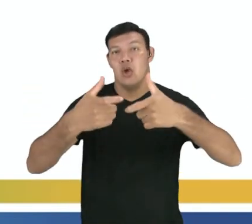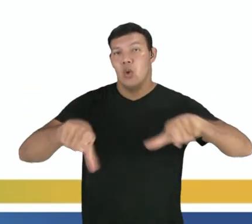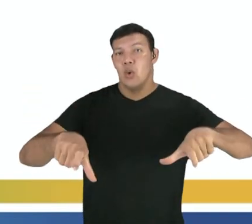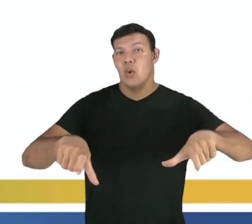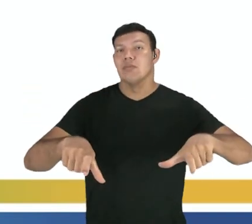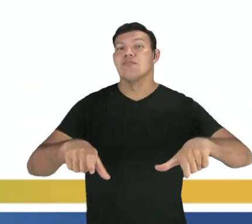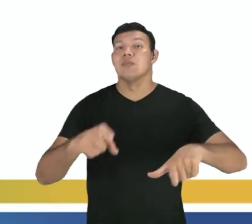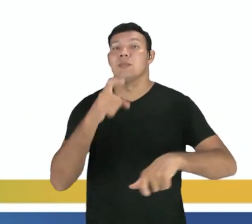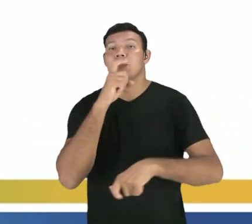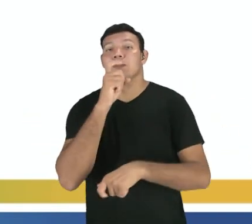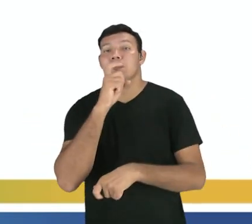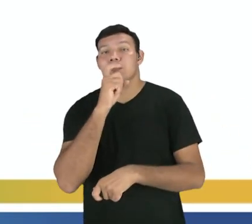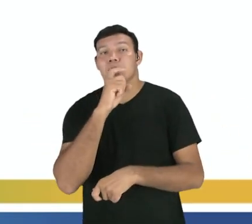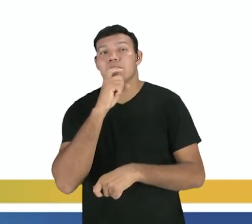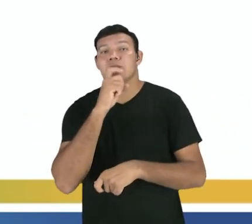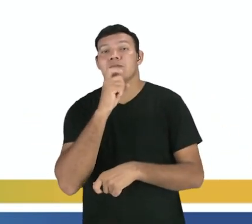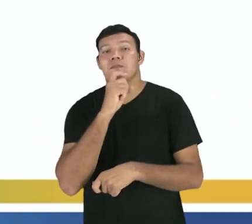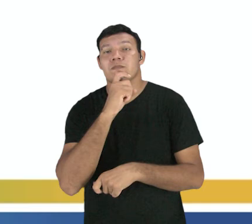para o hóquei.